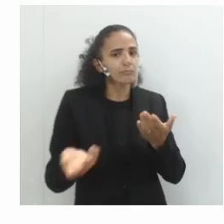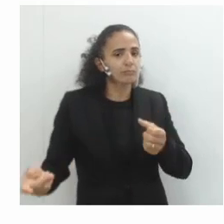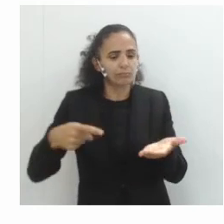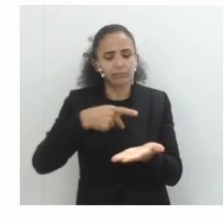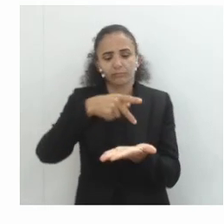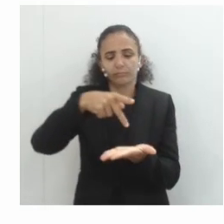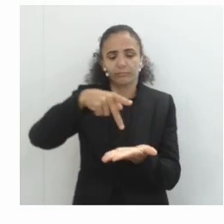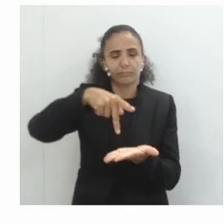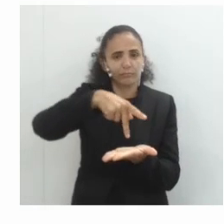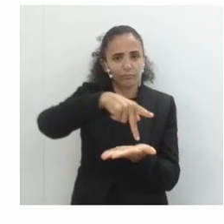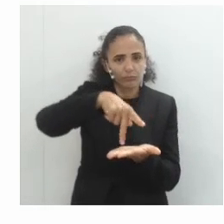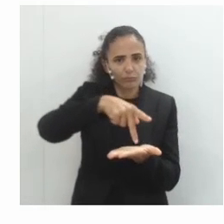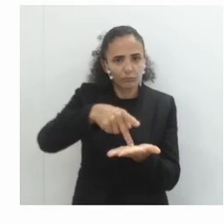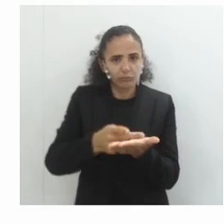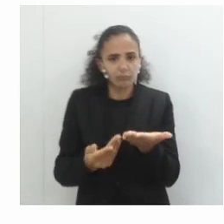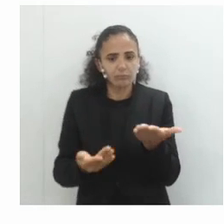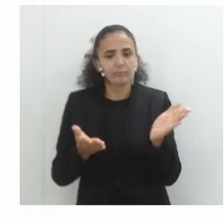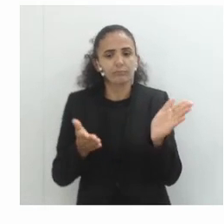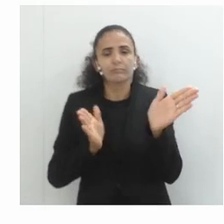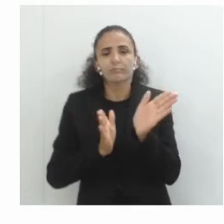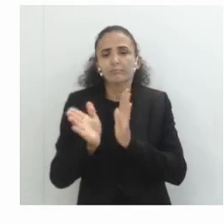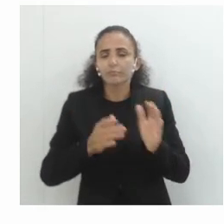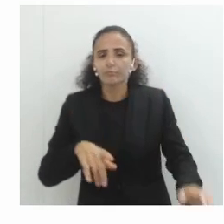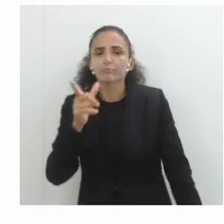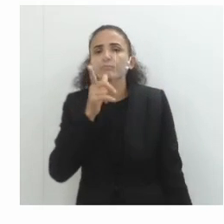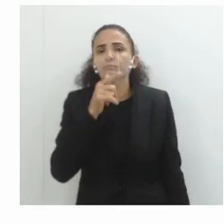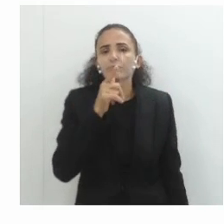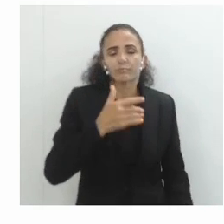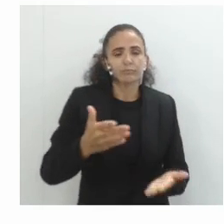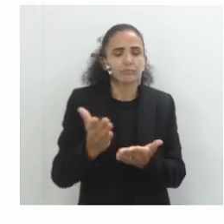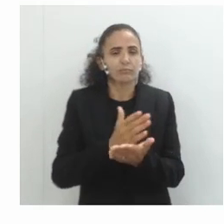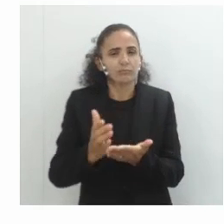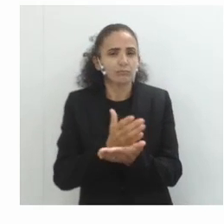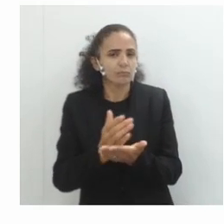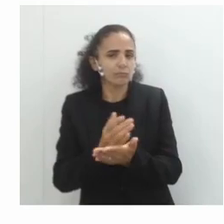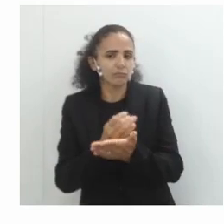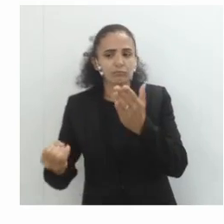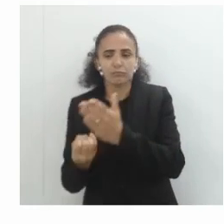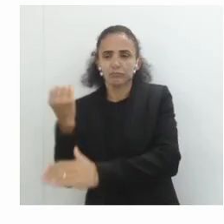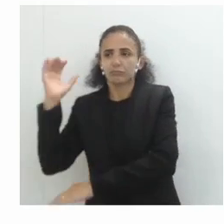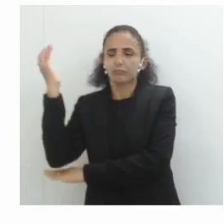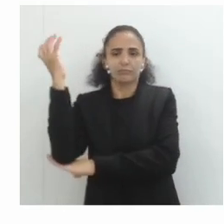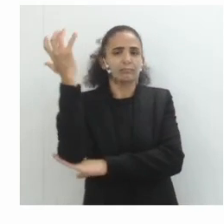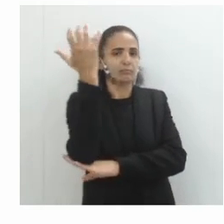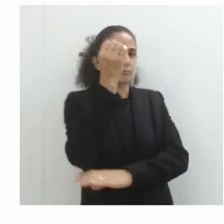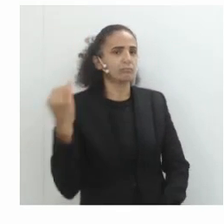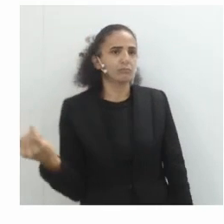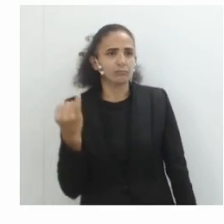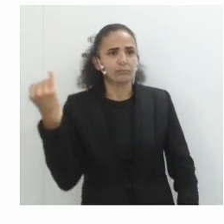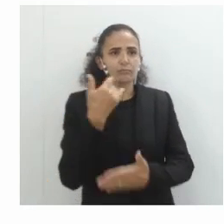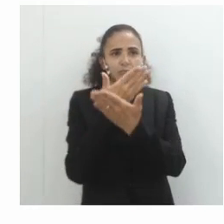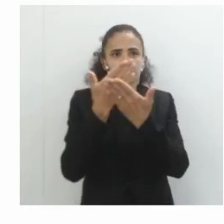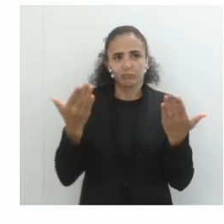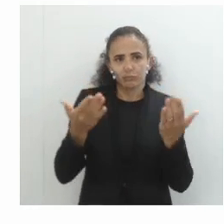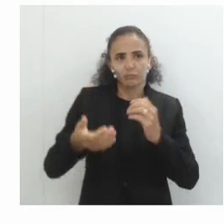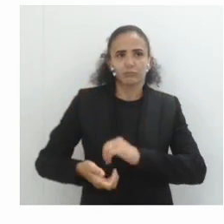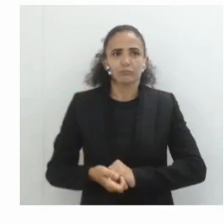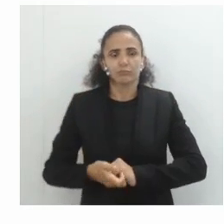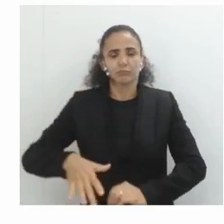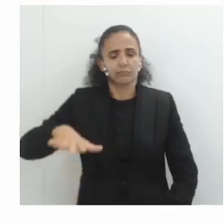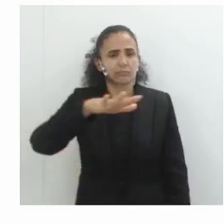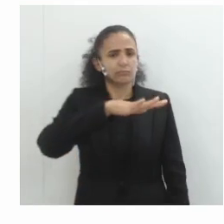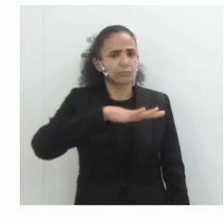petróleo, o acesso à água, alguma riqueza natural, também favorece esses tipos de conflitos. E os